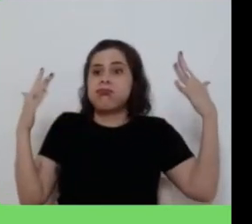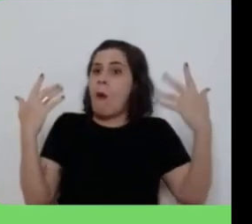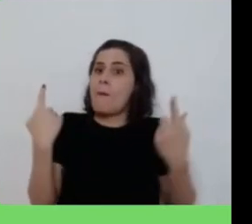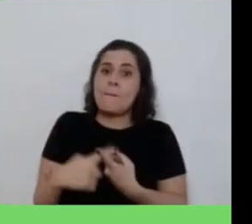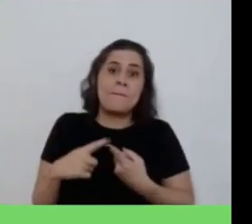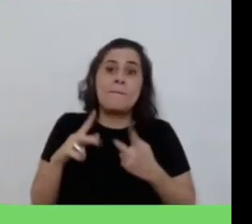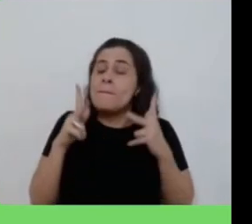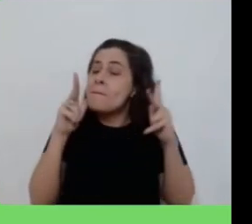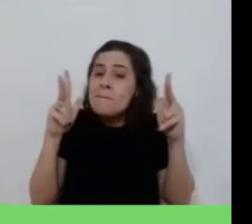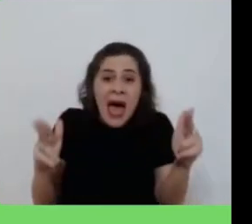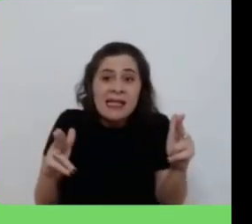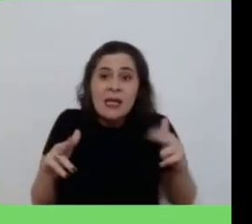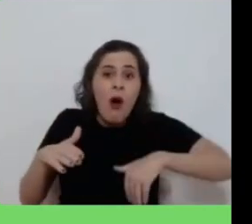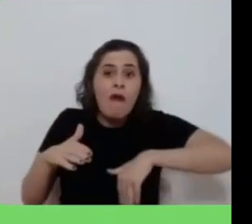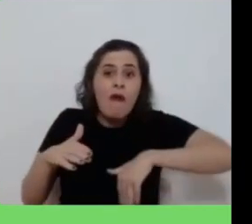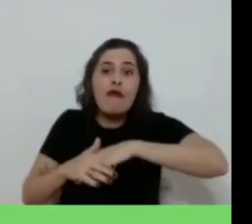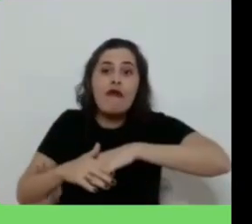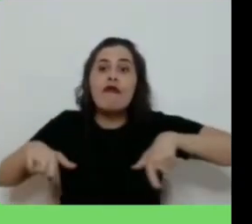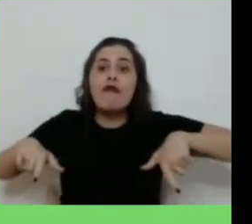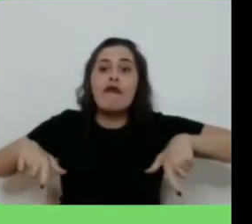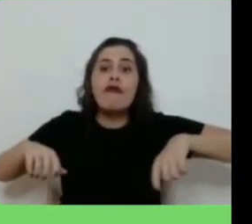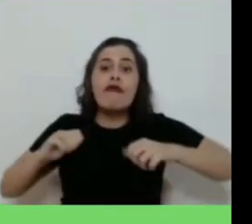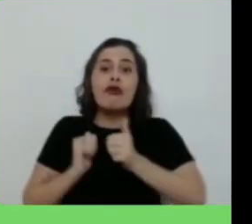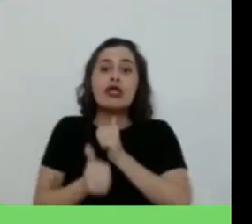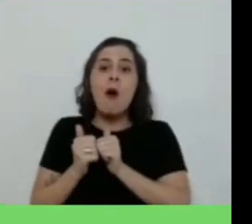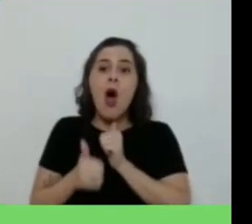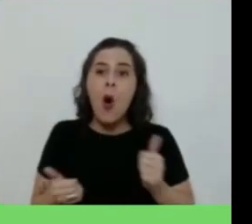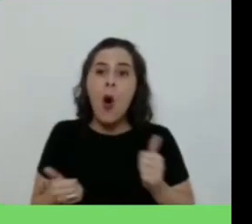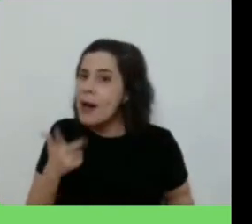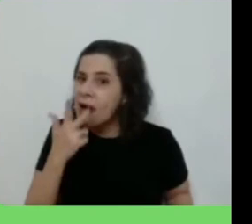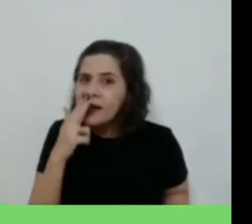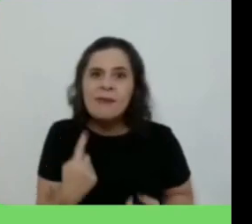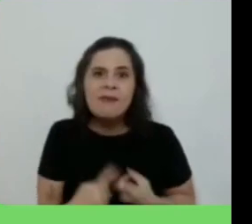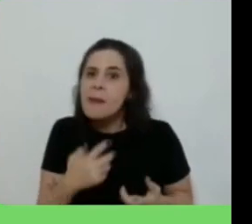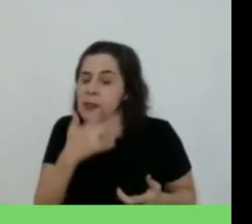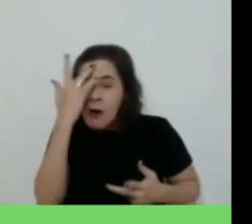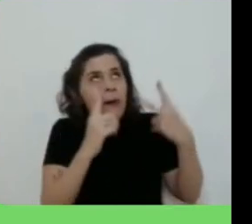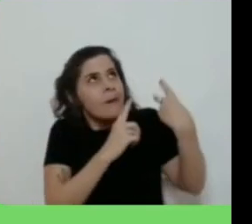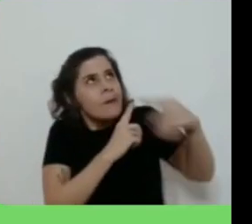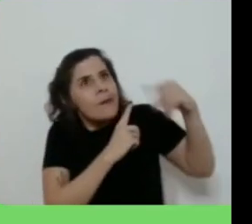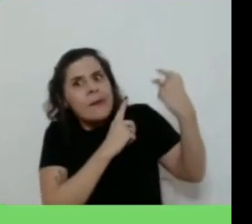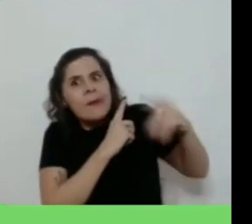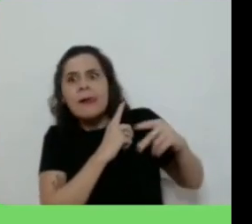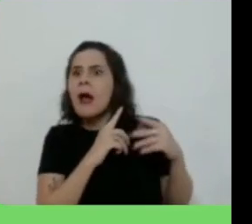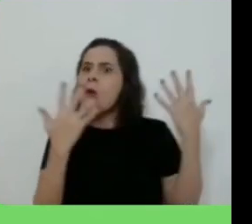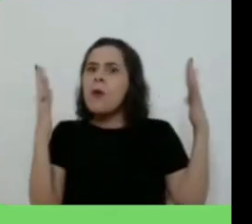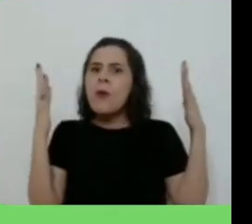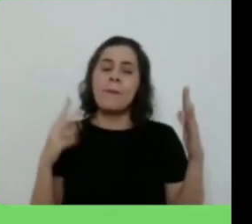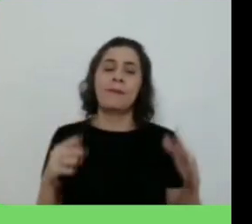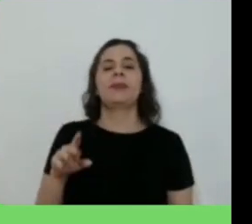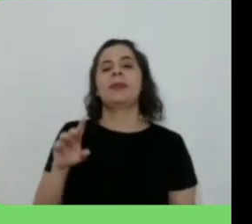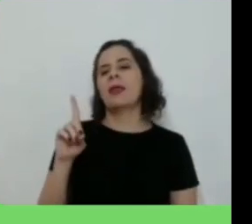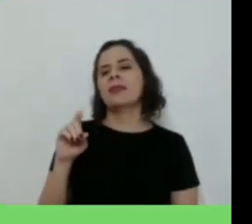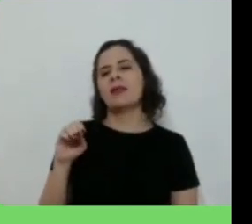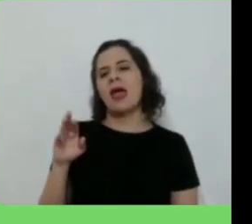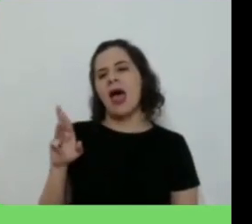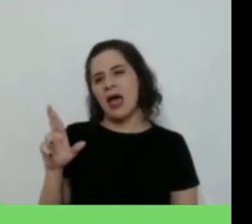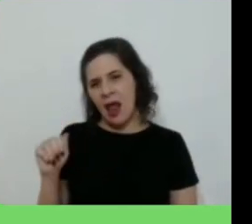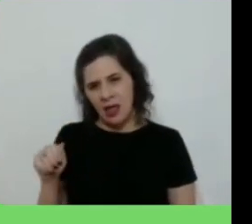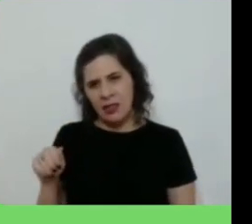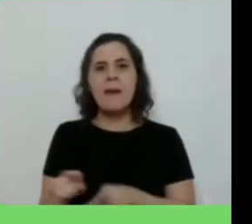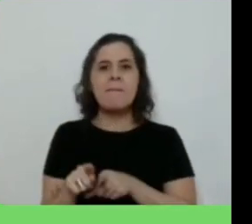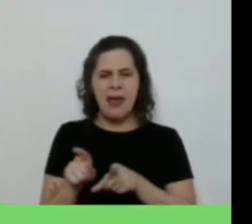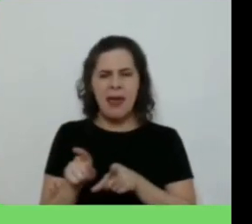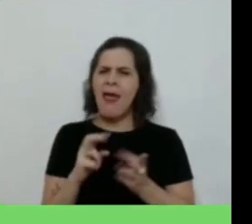Dandara entrou na lista de melhores jogos eh do ano pela revista Time eh eu me recordo também que